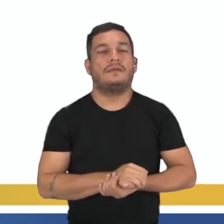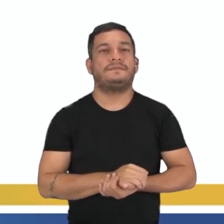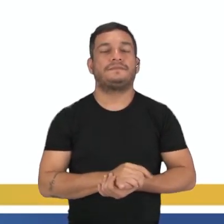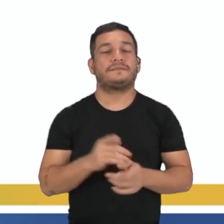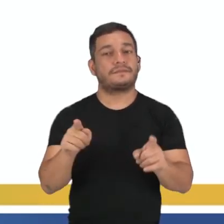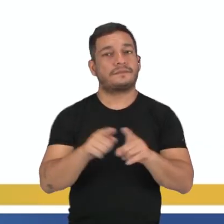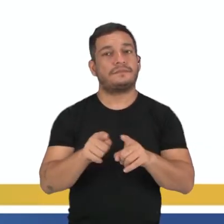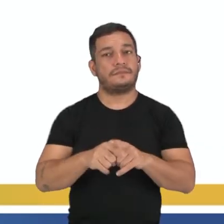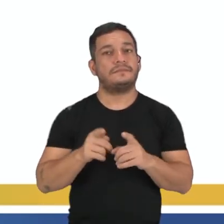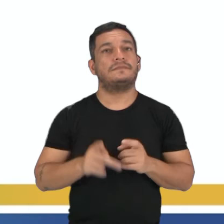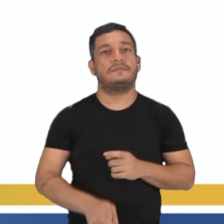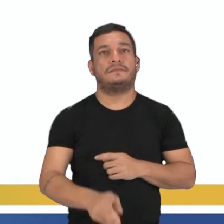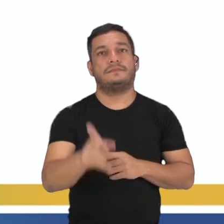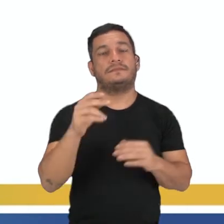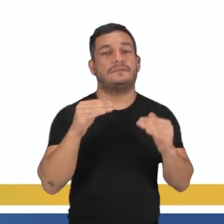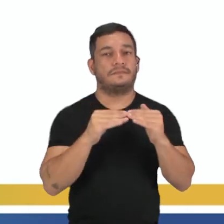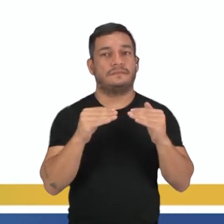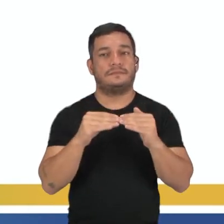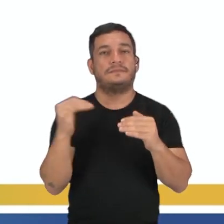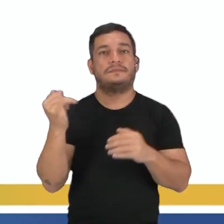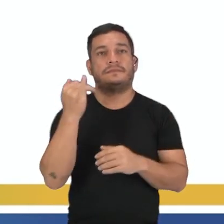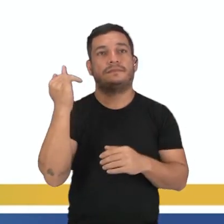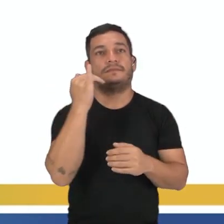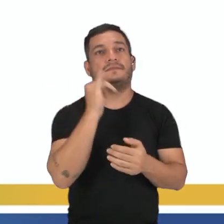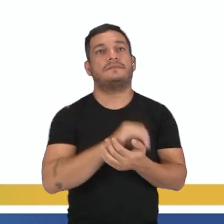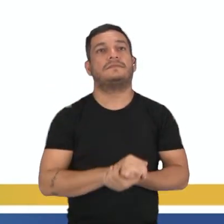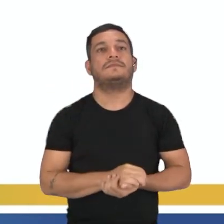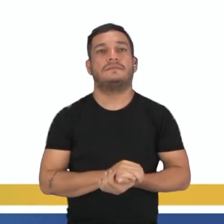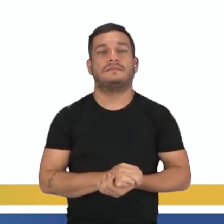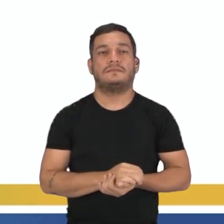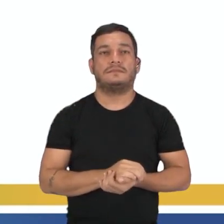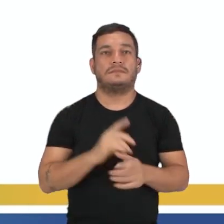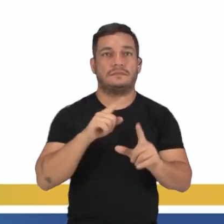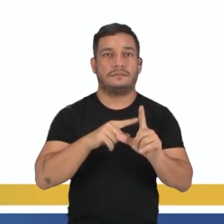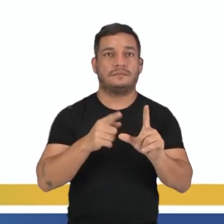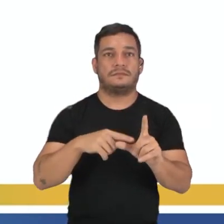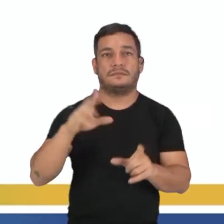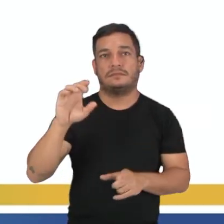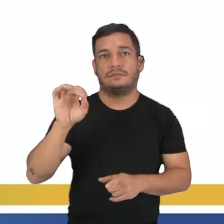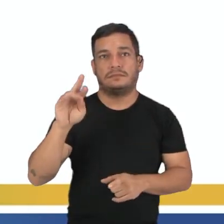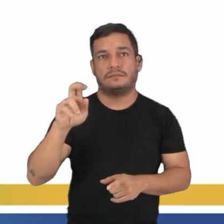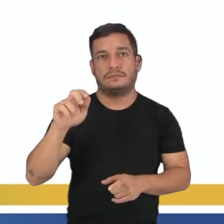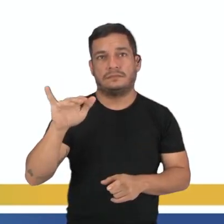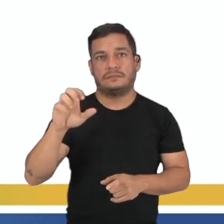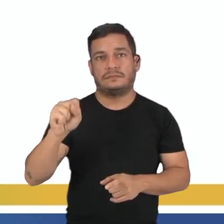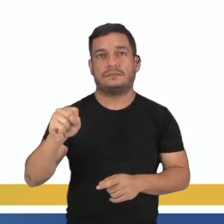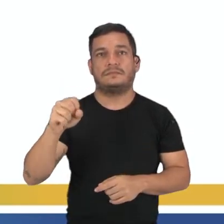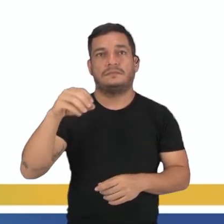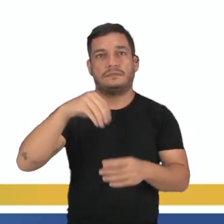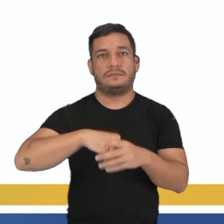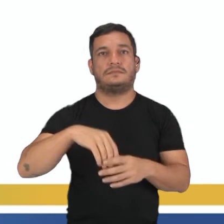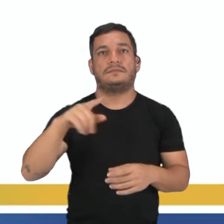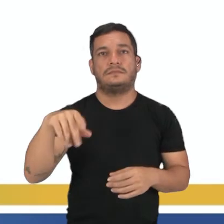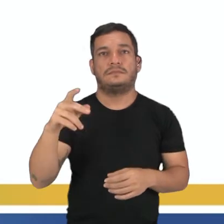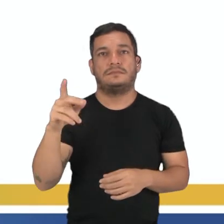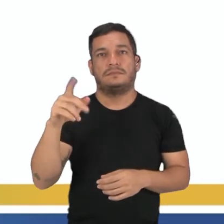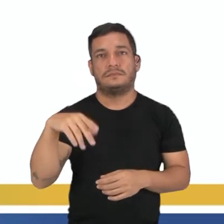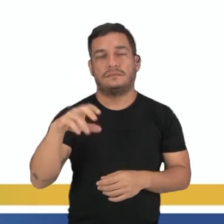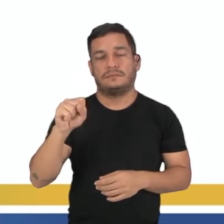Ainda falando de relações de igualdade importantes, falaremos sobre os ângulos colaterais. Ó. Os internos